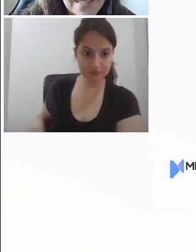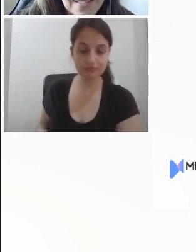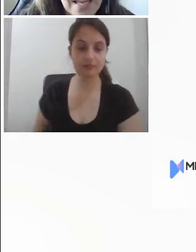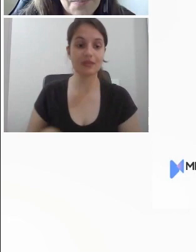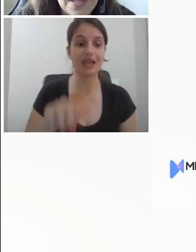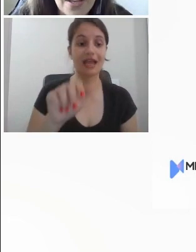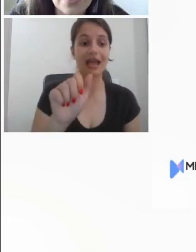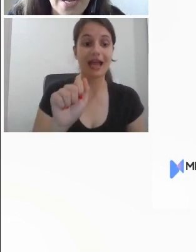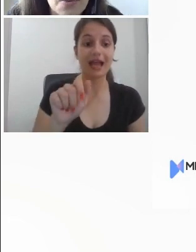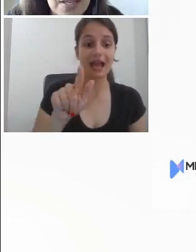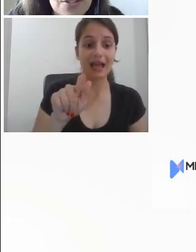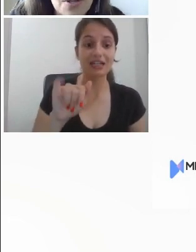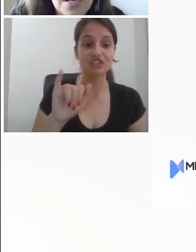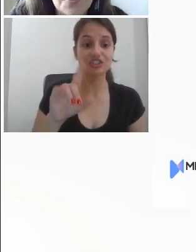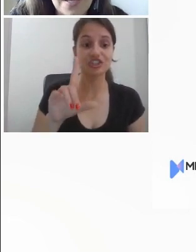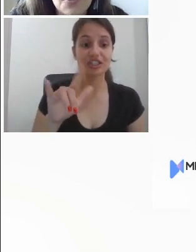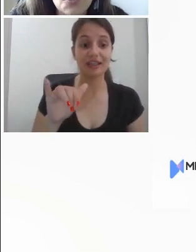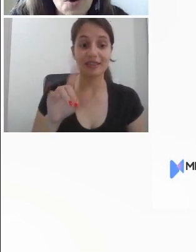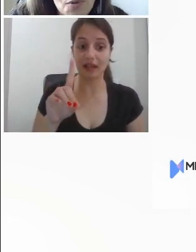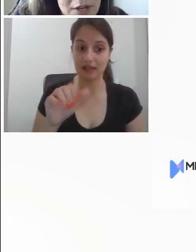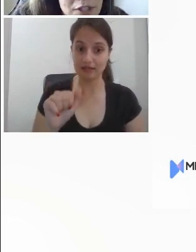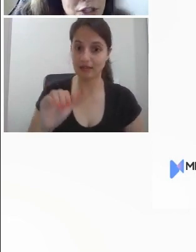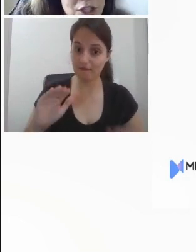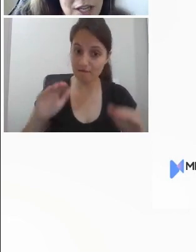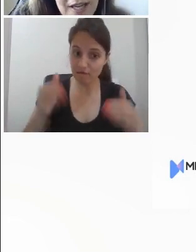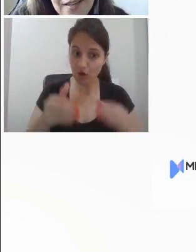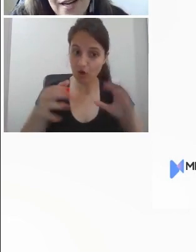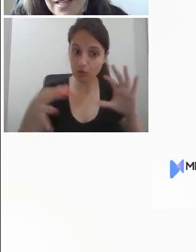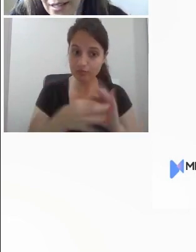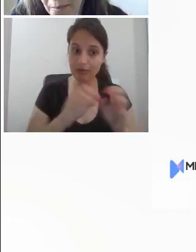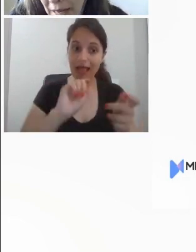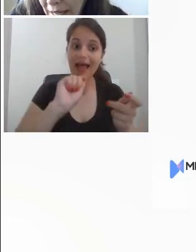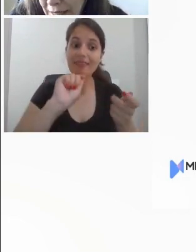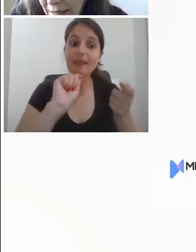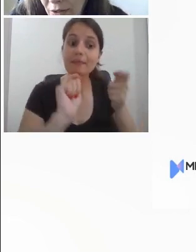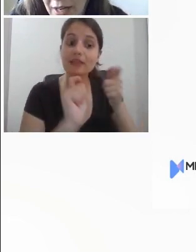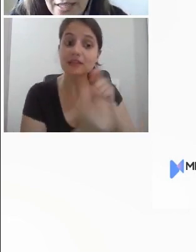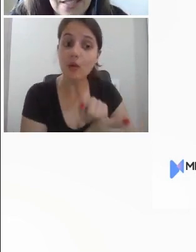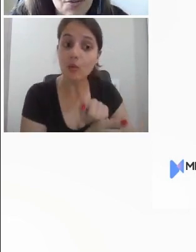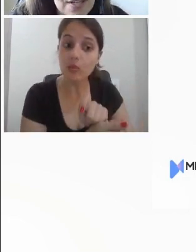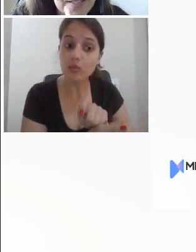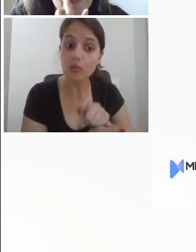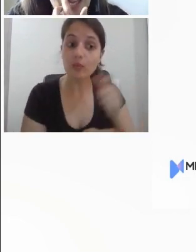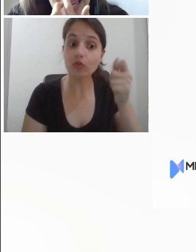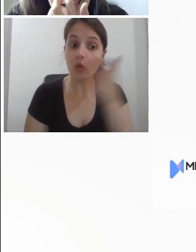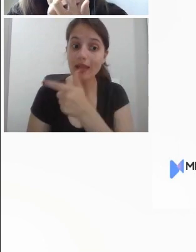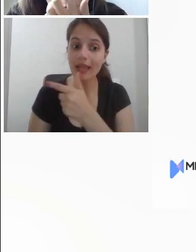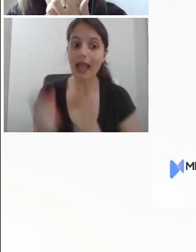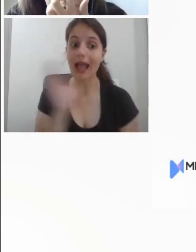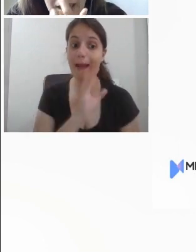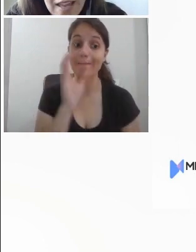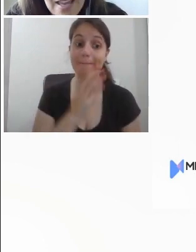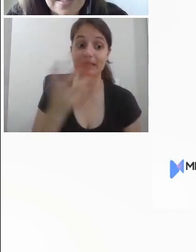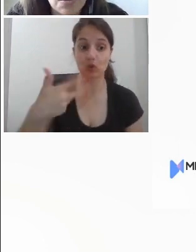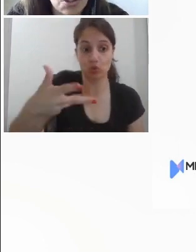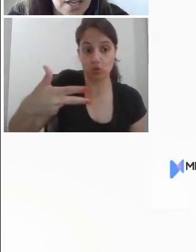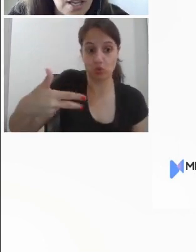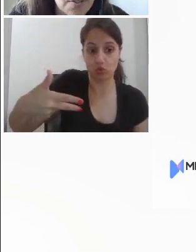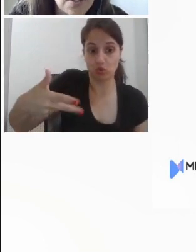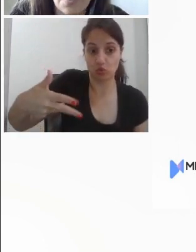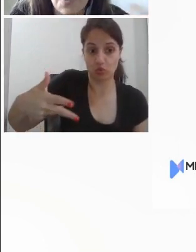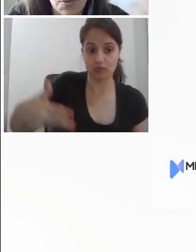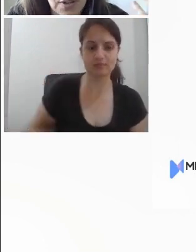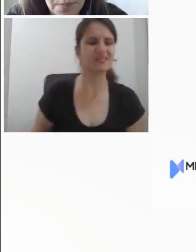rapidez por que que eu trago isso porque é muito comum a gente entrar nas empresas nas organizações e ouvir